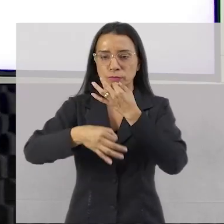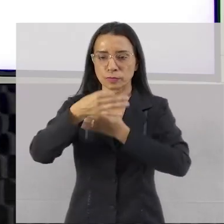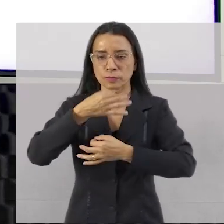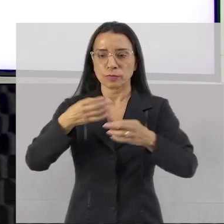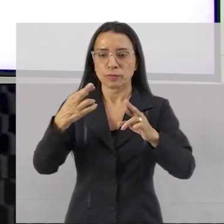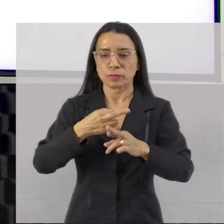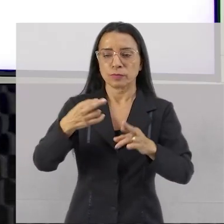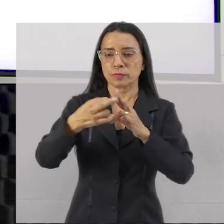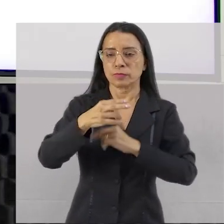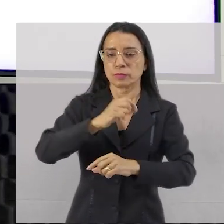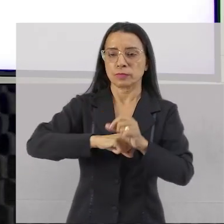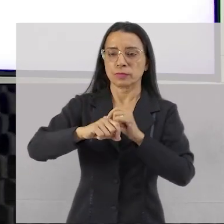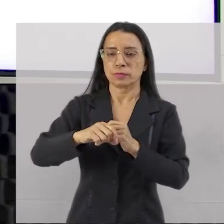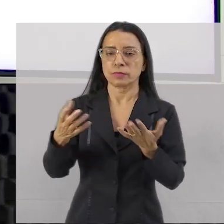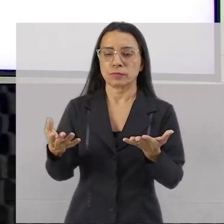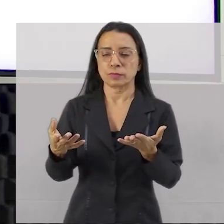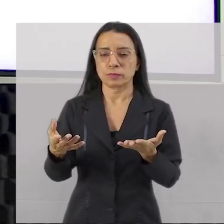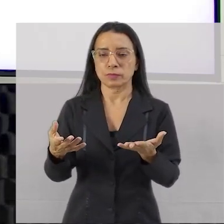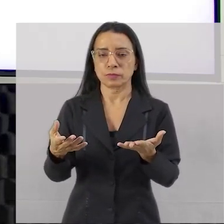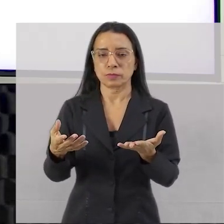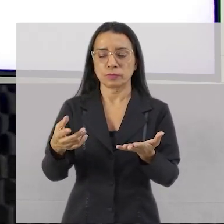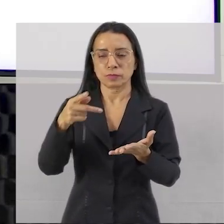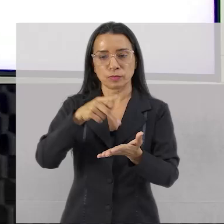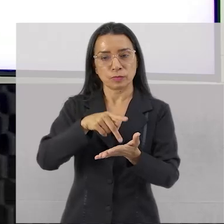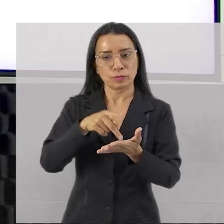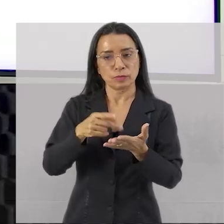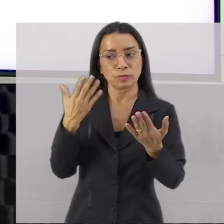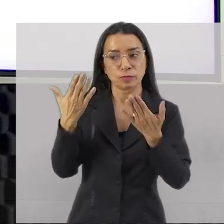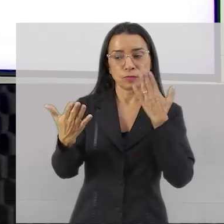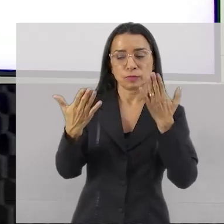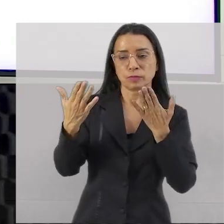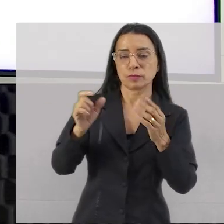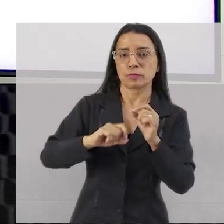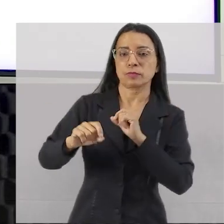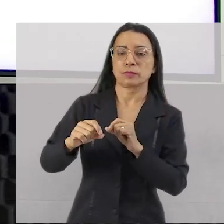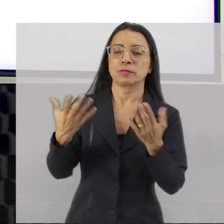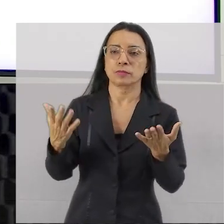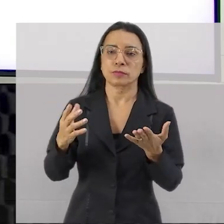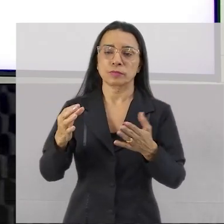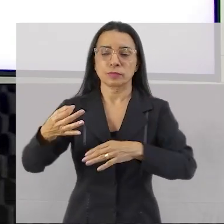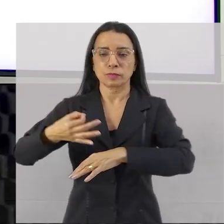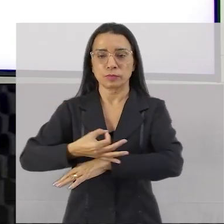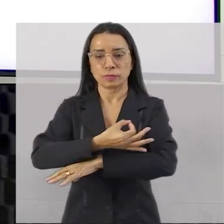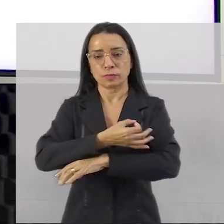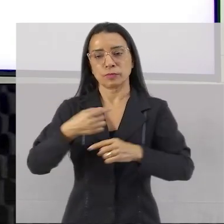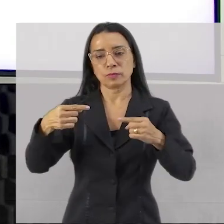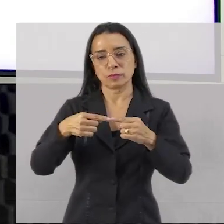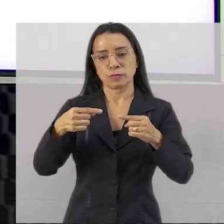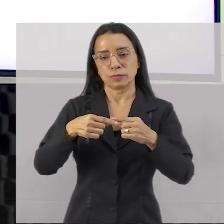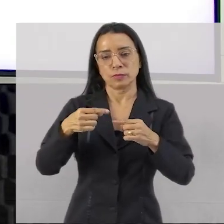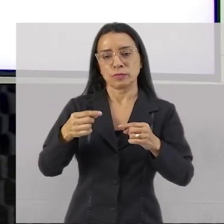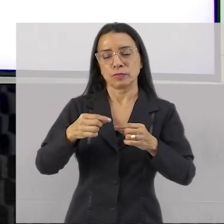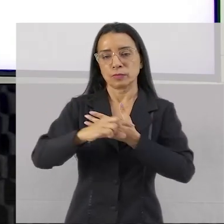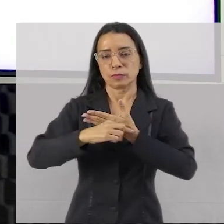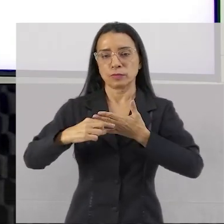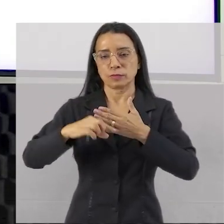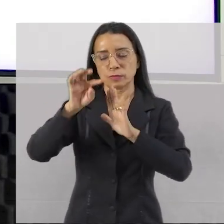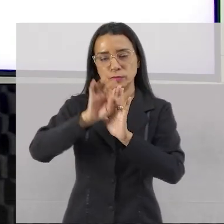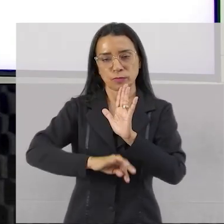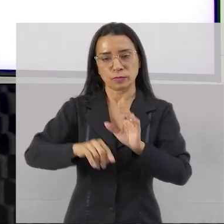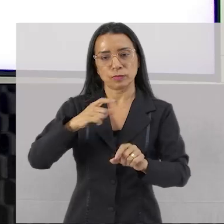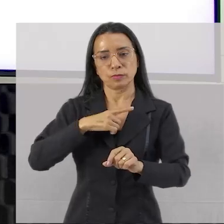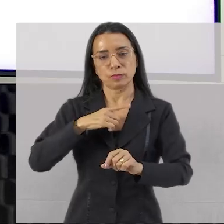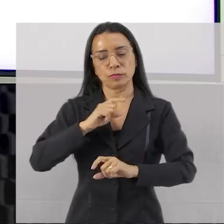do literário, do ficcional com o real, porque mesmo na ficção, segundo o autor do texto,